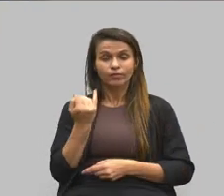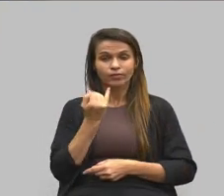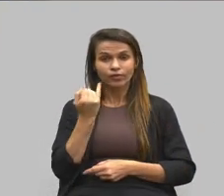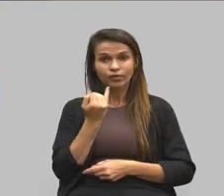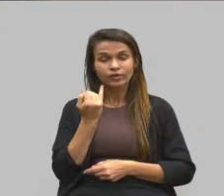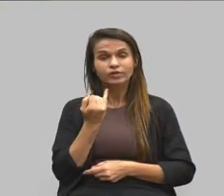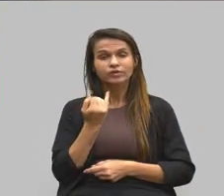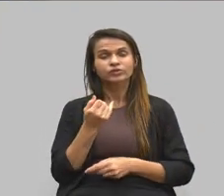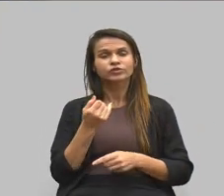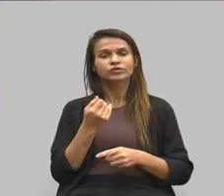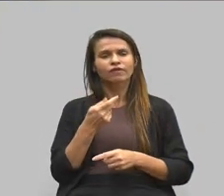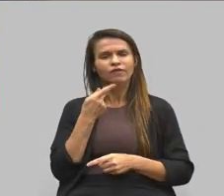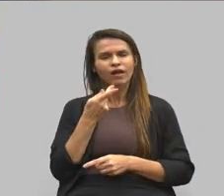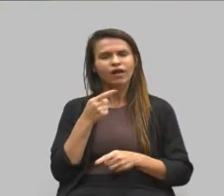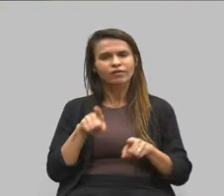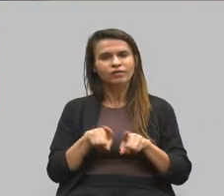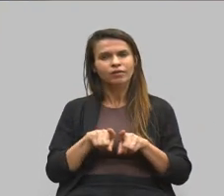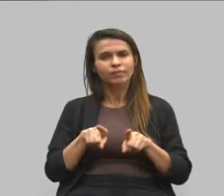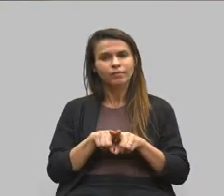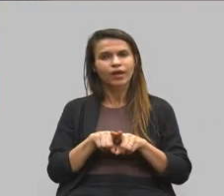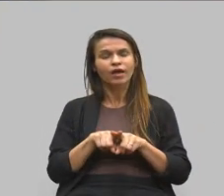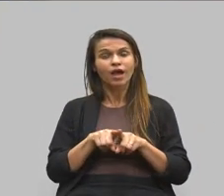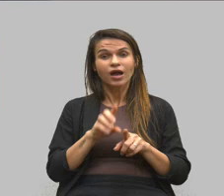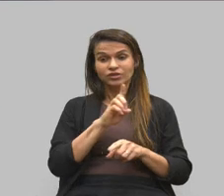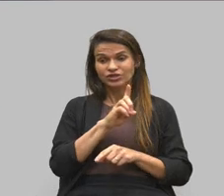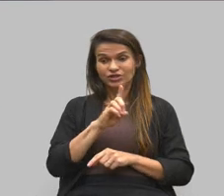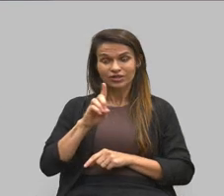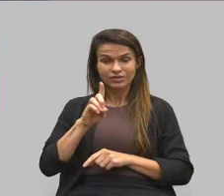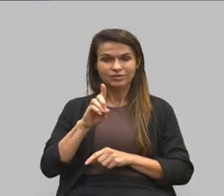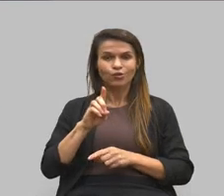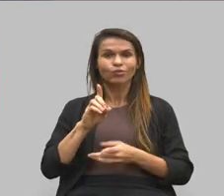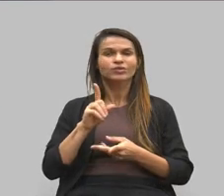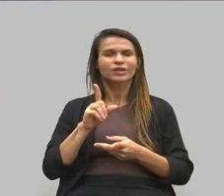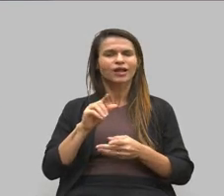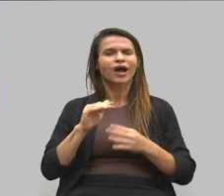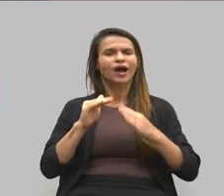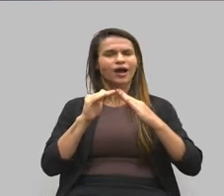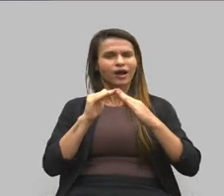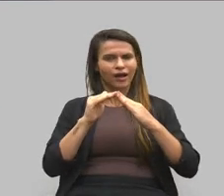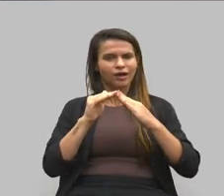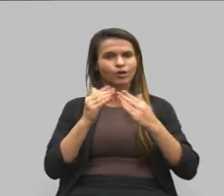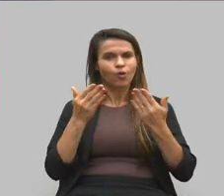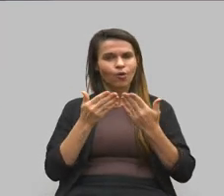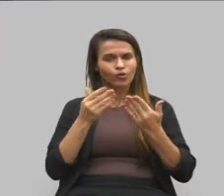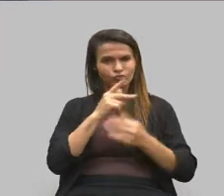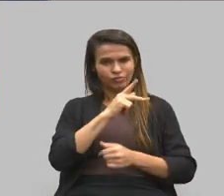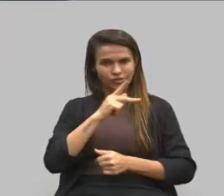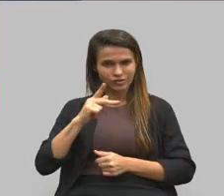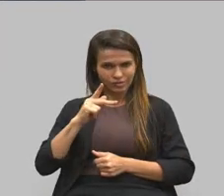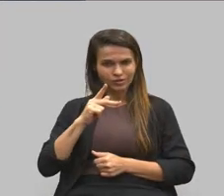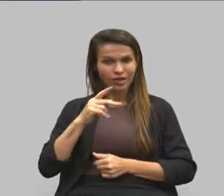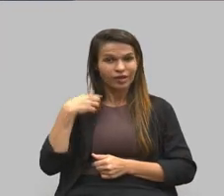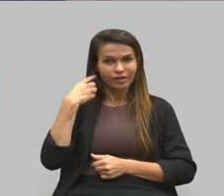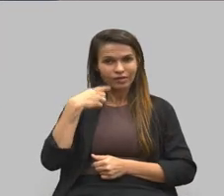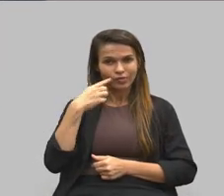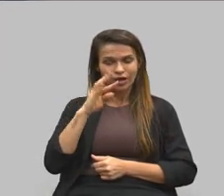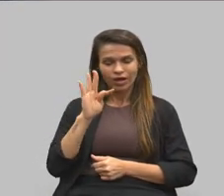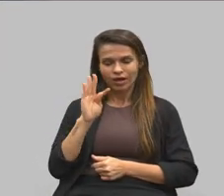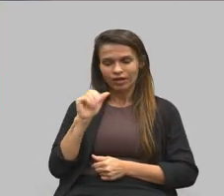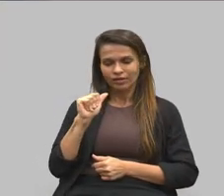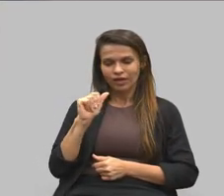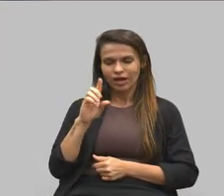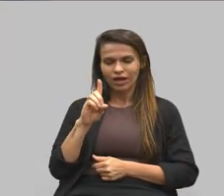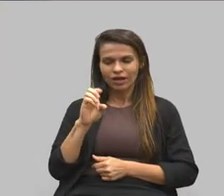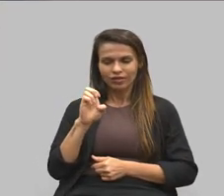vai muito da direção da casa e o atual presidente Deputado Tadeu filho é muito sensível